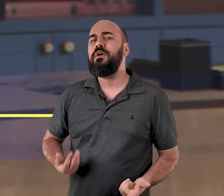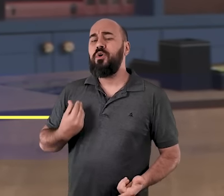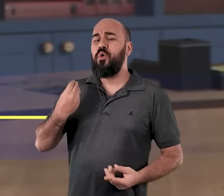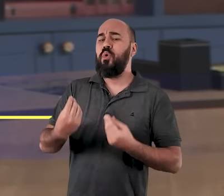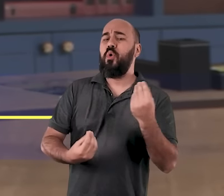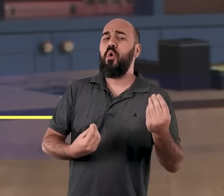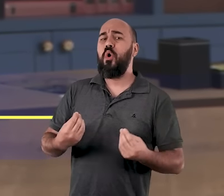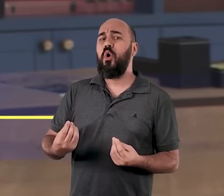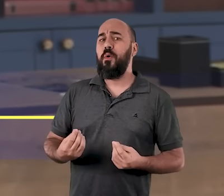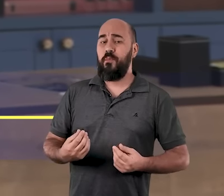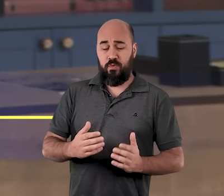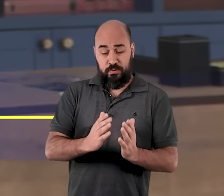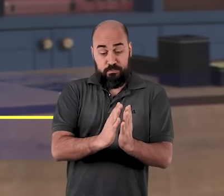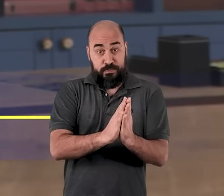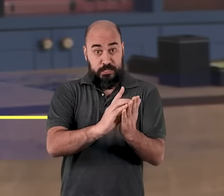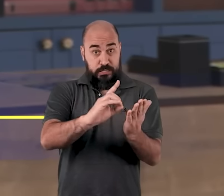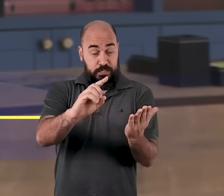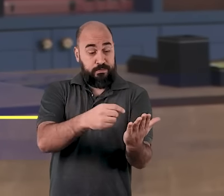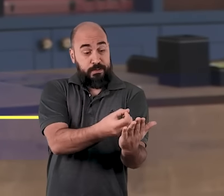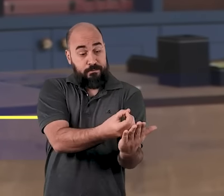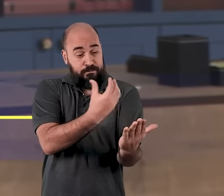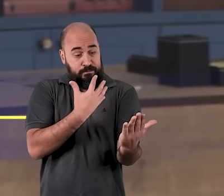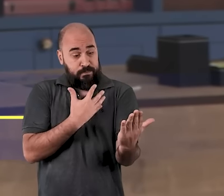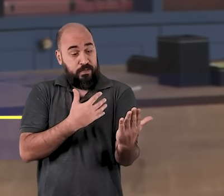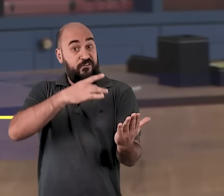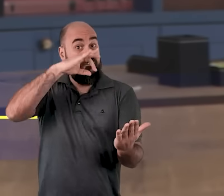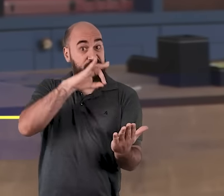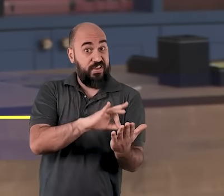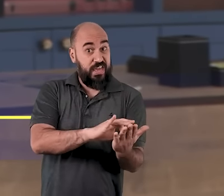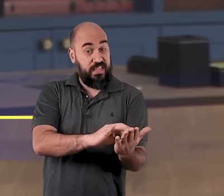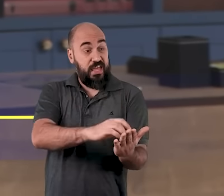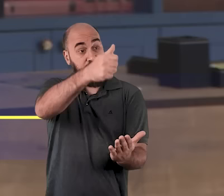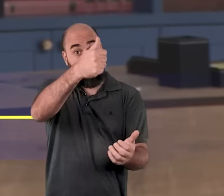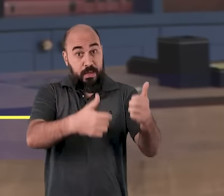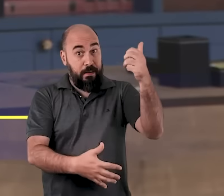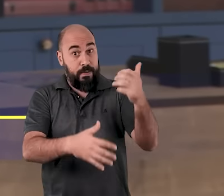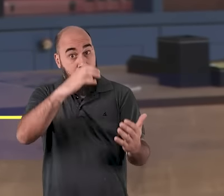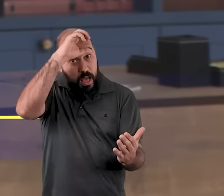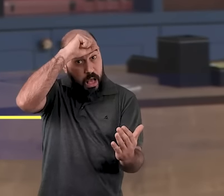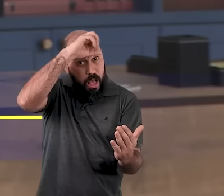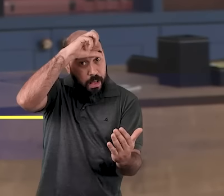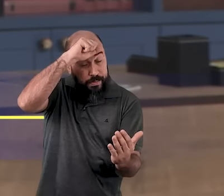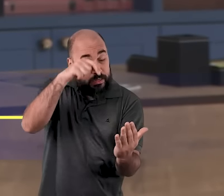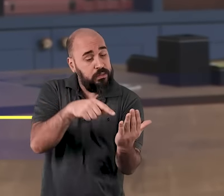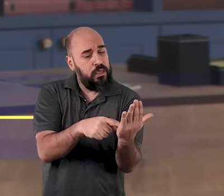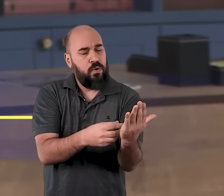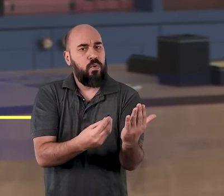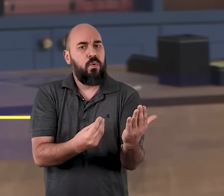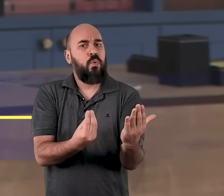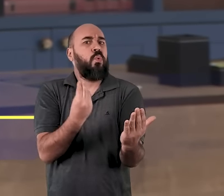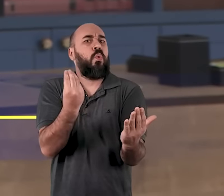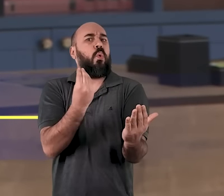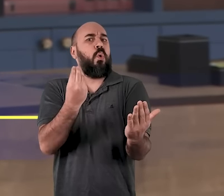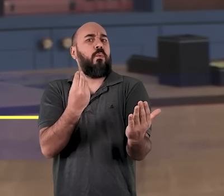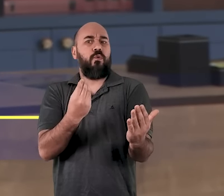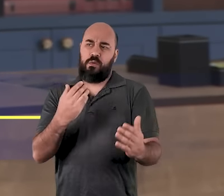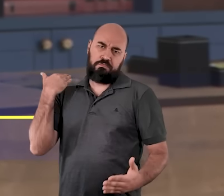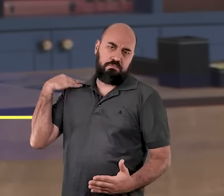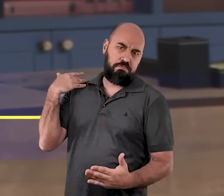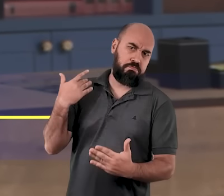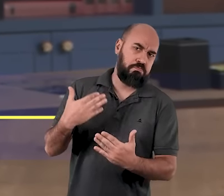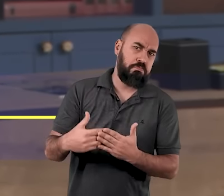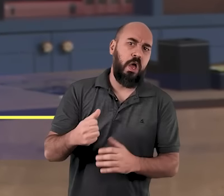tem reagido às verdades que você tem ouvido, que você tem aprendido ao longo desse ano,